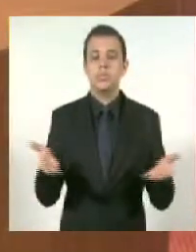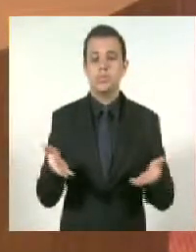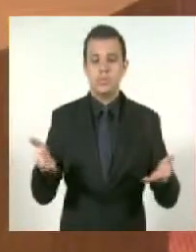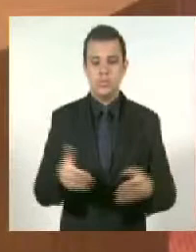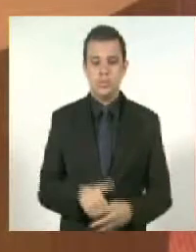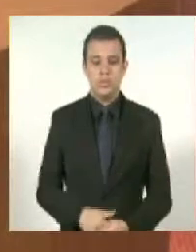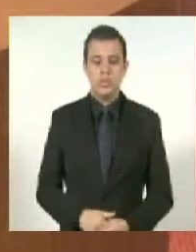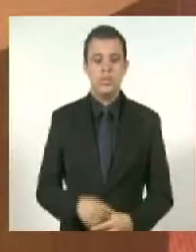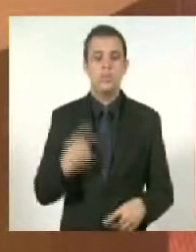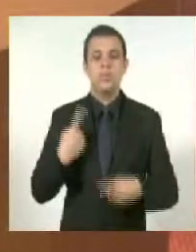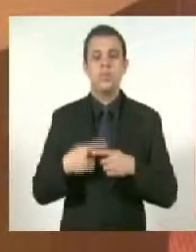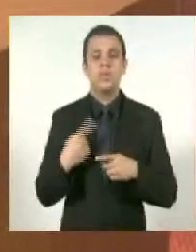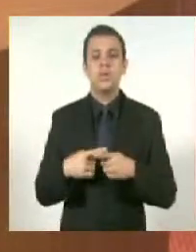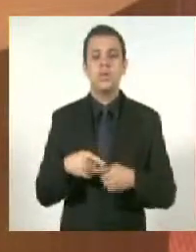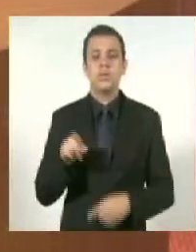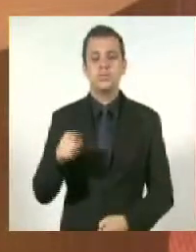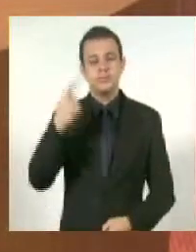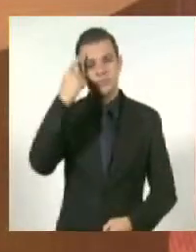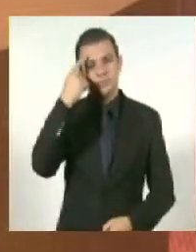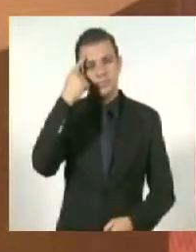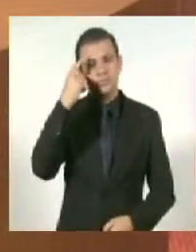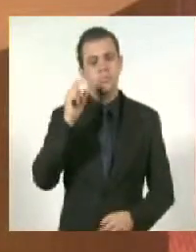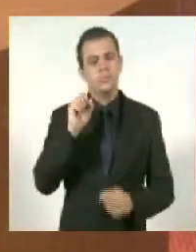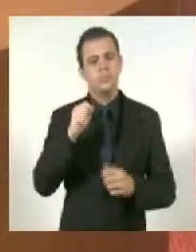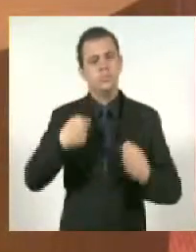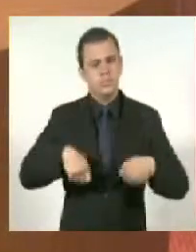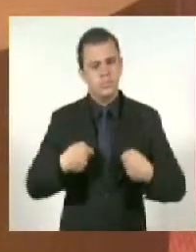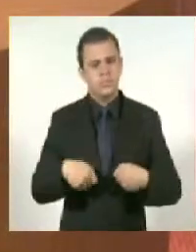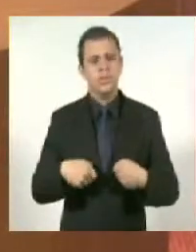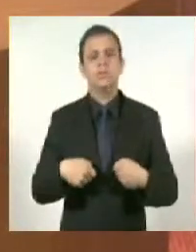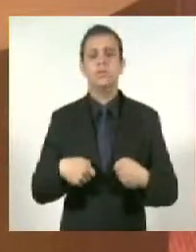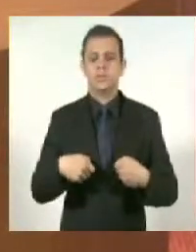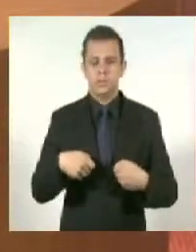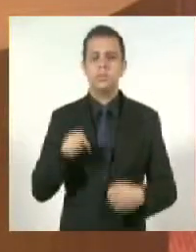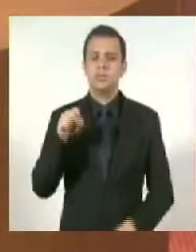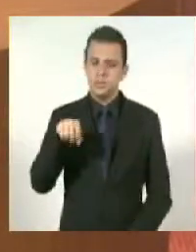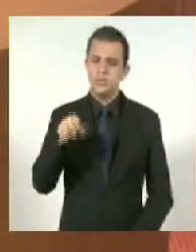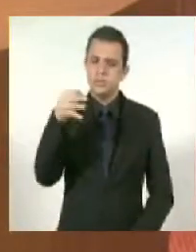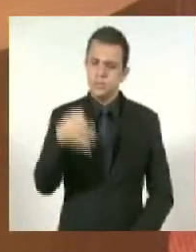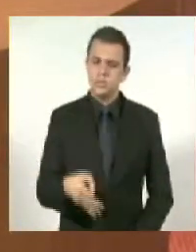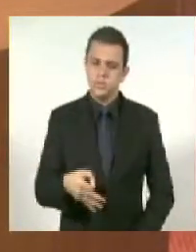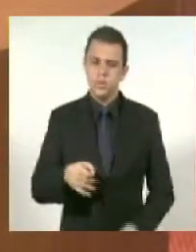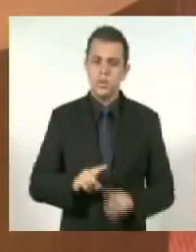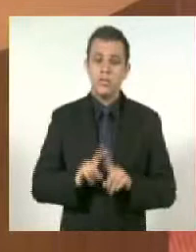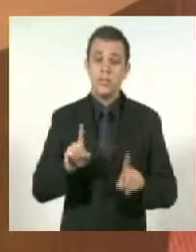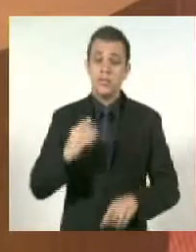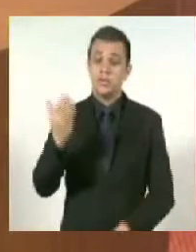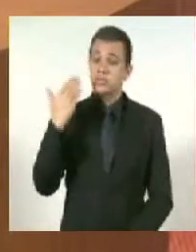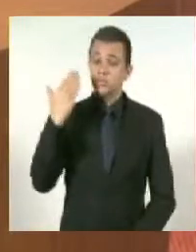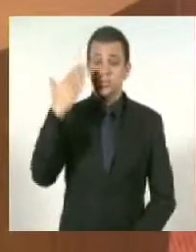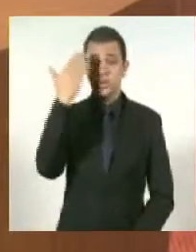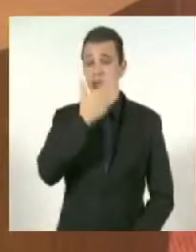este questionamento, como já disse, ele é legítimo. Mas eu não via, deputado Sérgio,